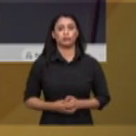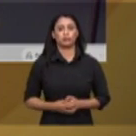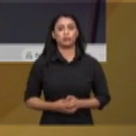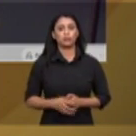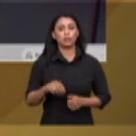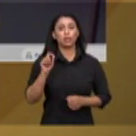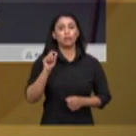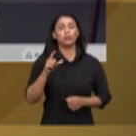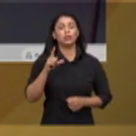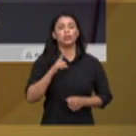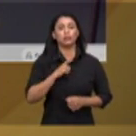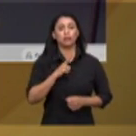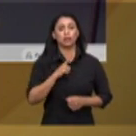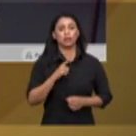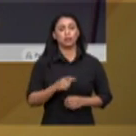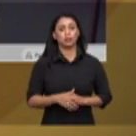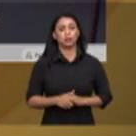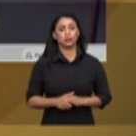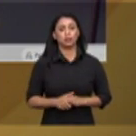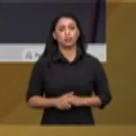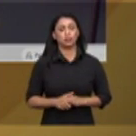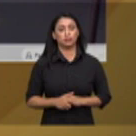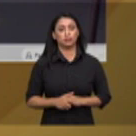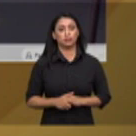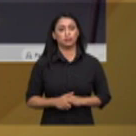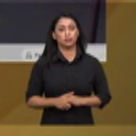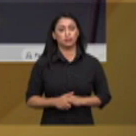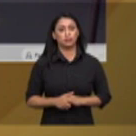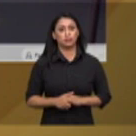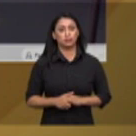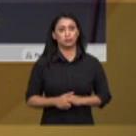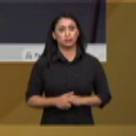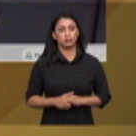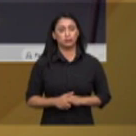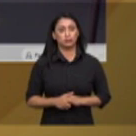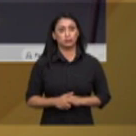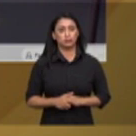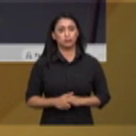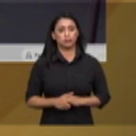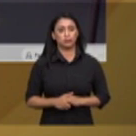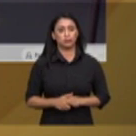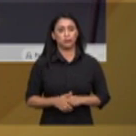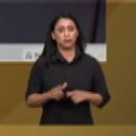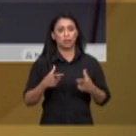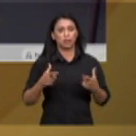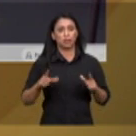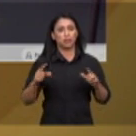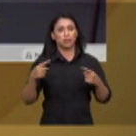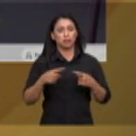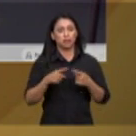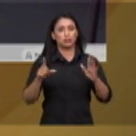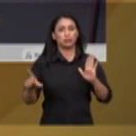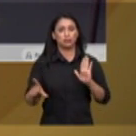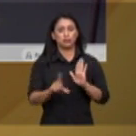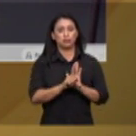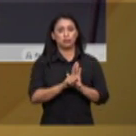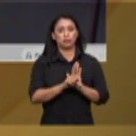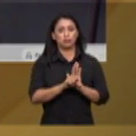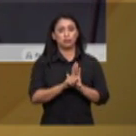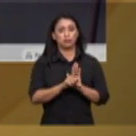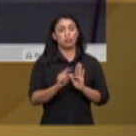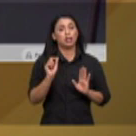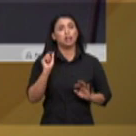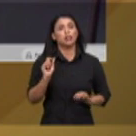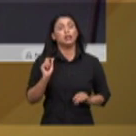O que confere, e isso é pacífico, ampla conformação legislativa à União, uma